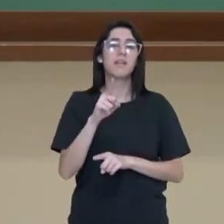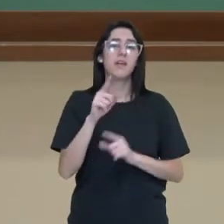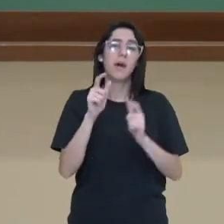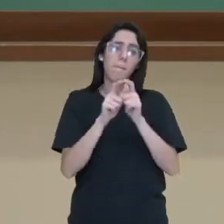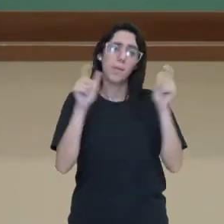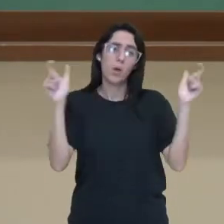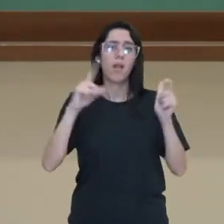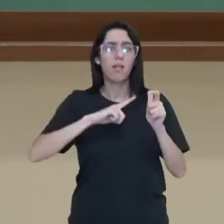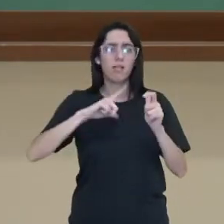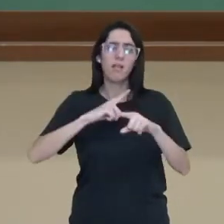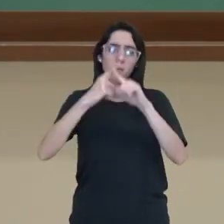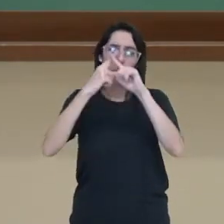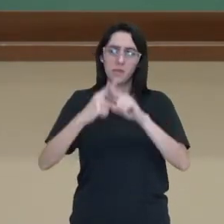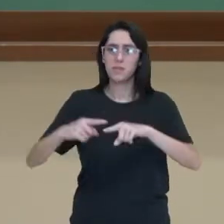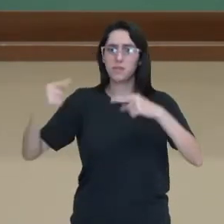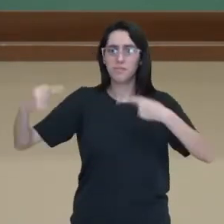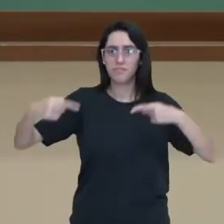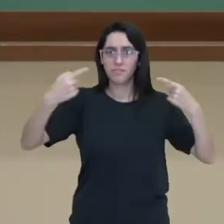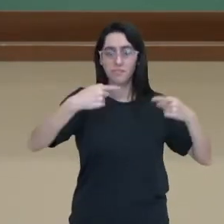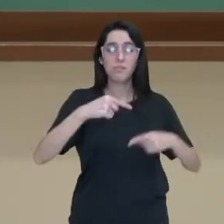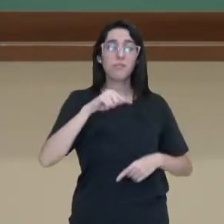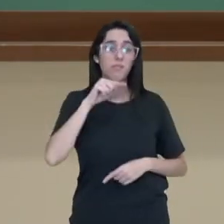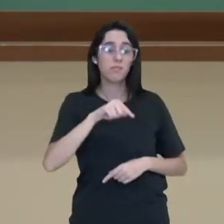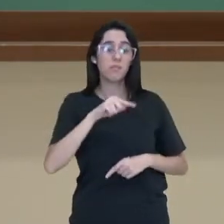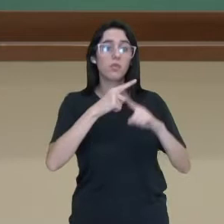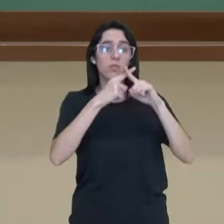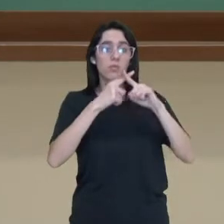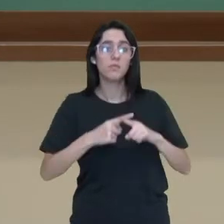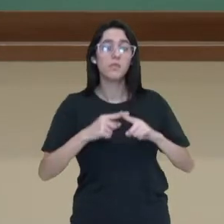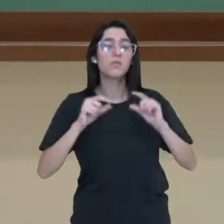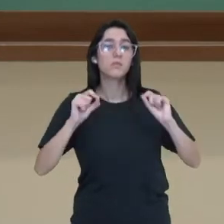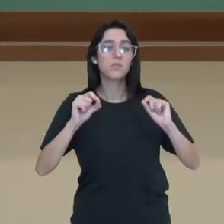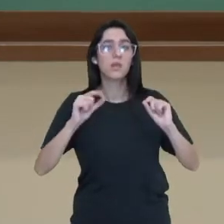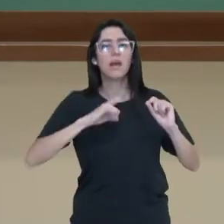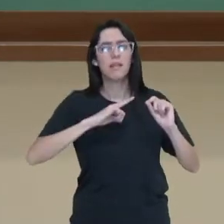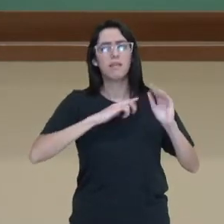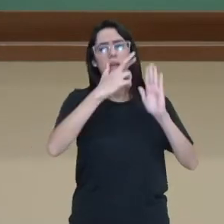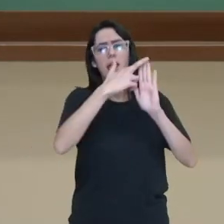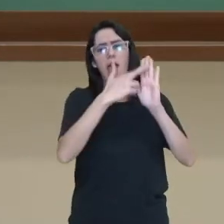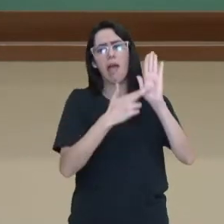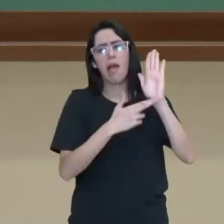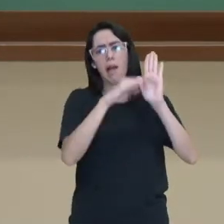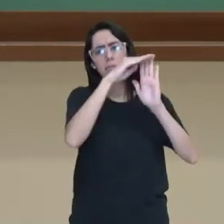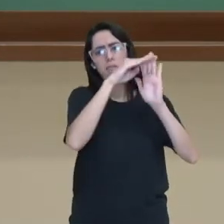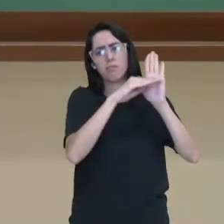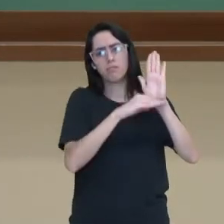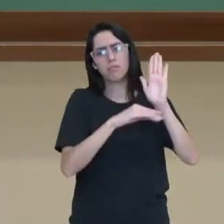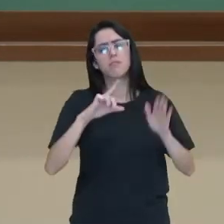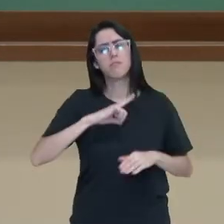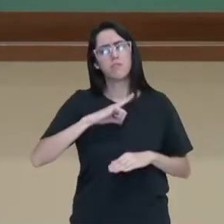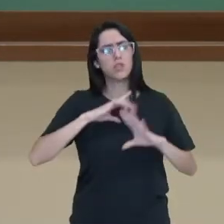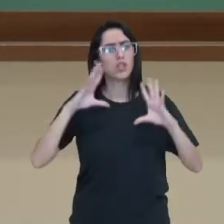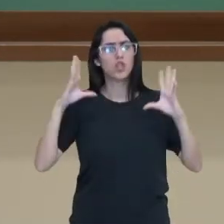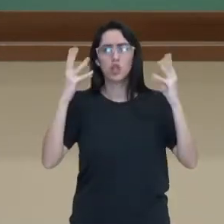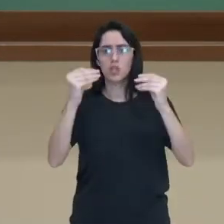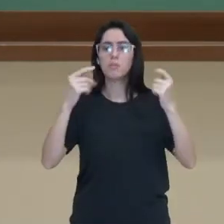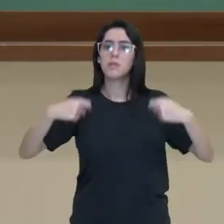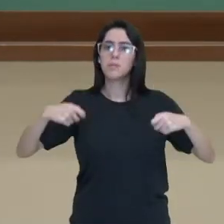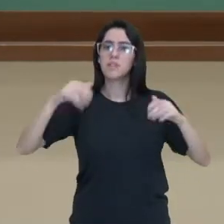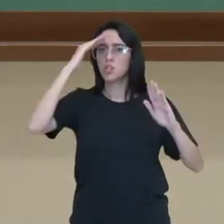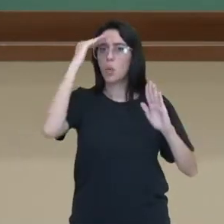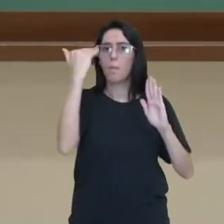uma competição e essa competição ela é regida por algumas regras que todo mundo